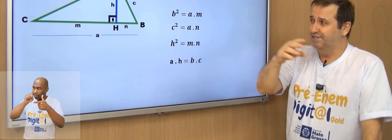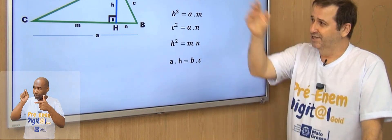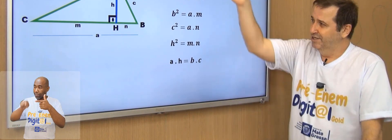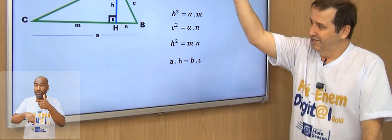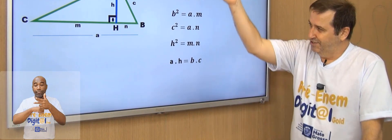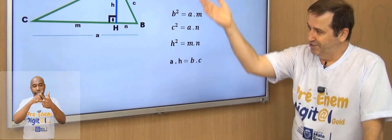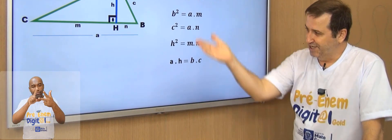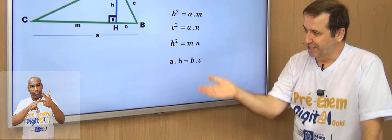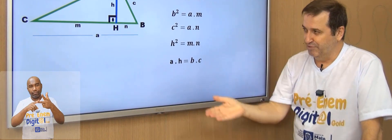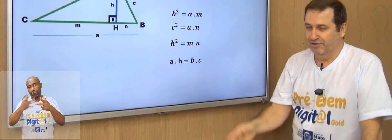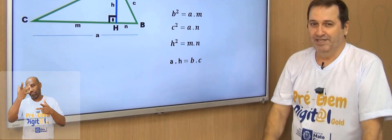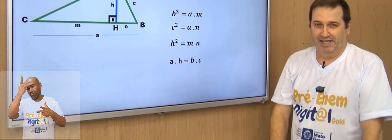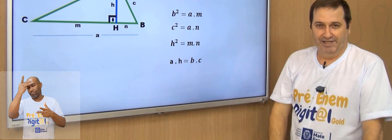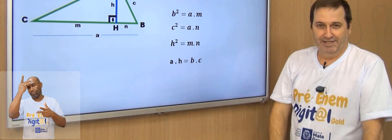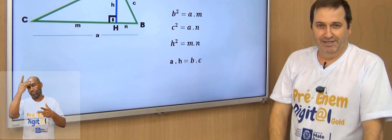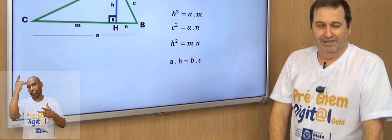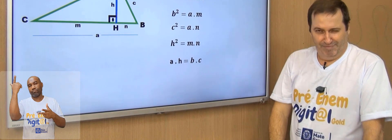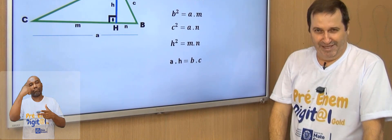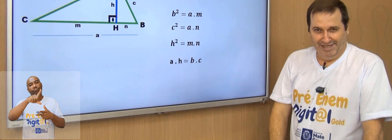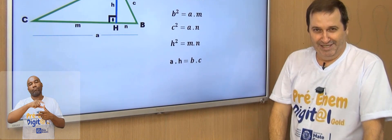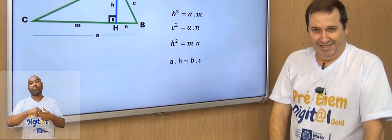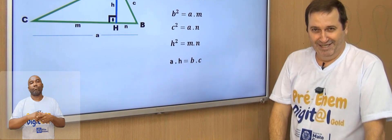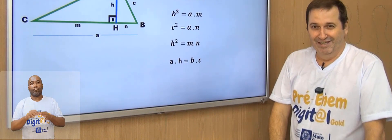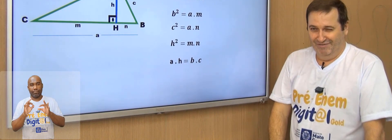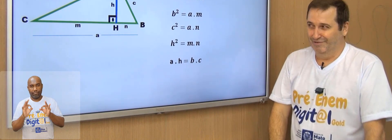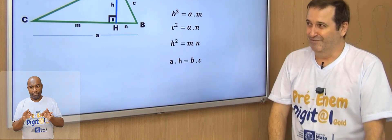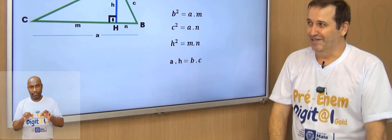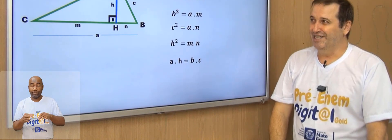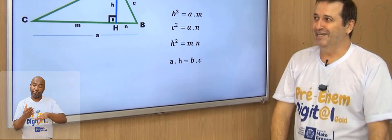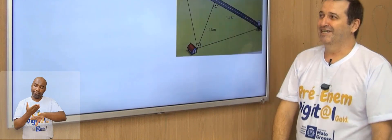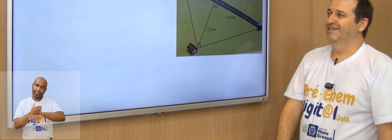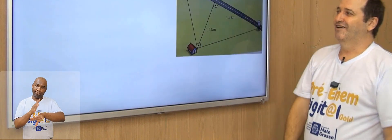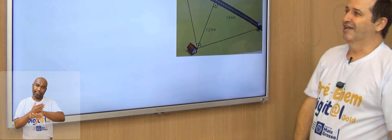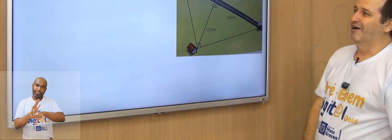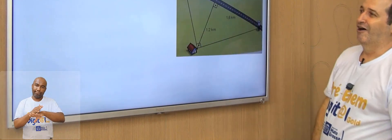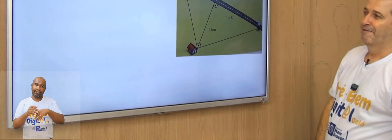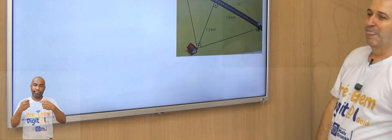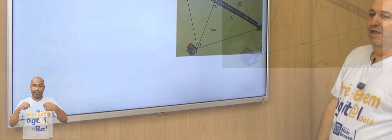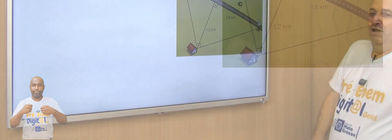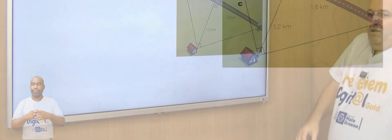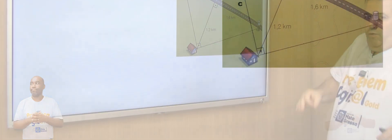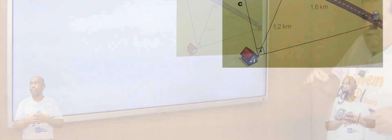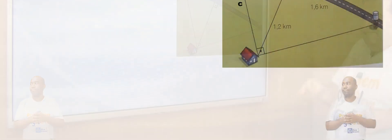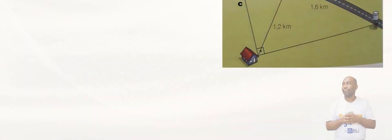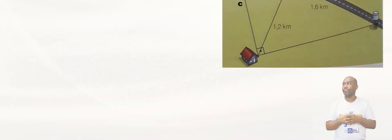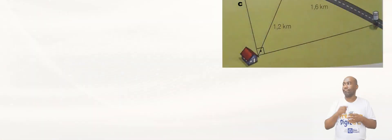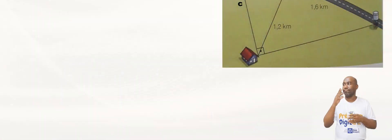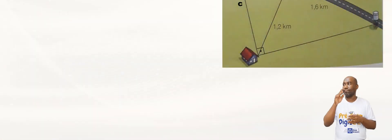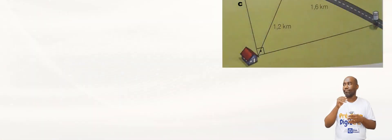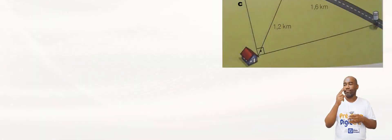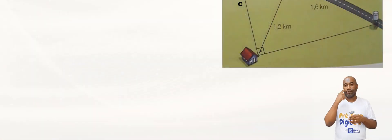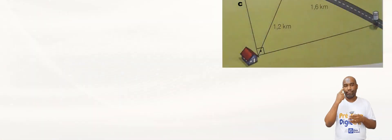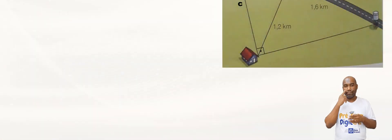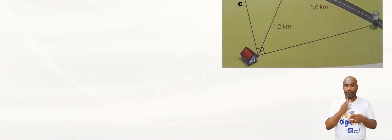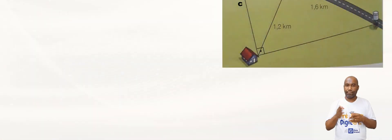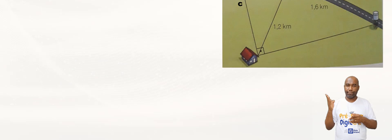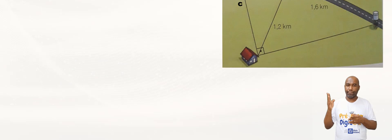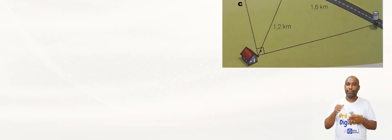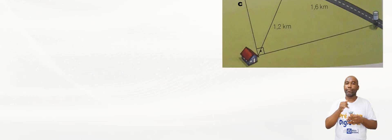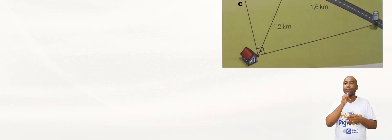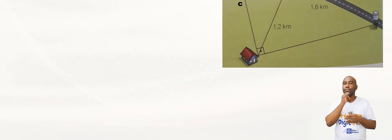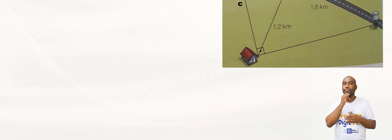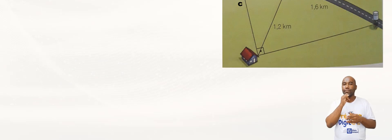a terceira vez você já sabe todas elas beleza vamos ver aqui alá usando para você